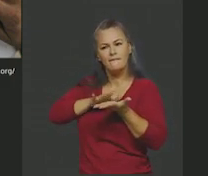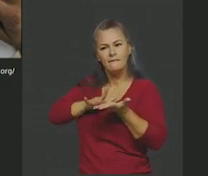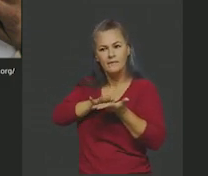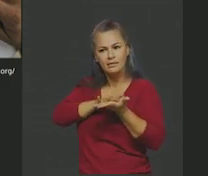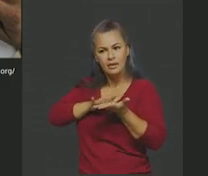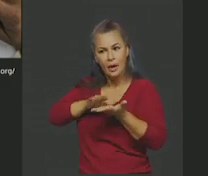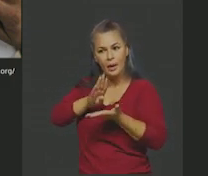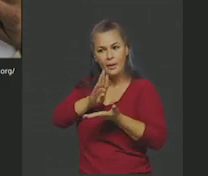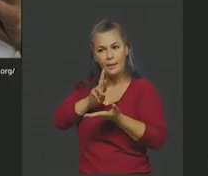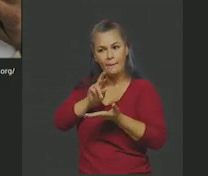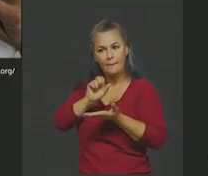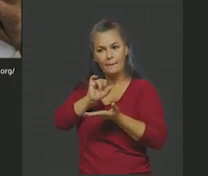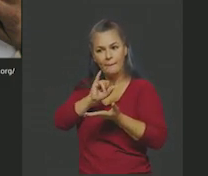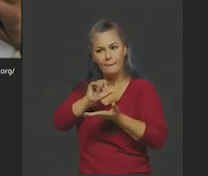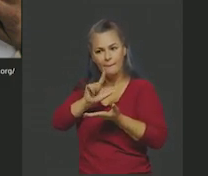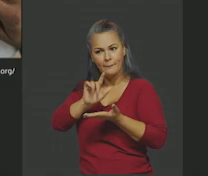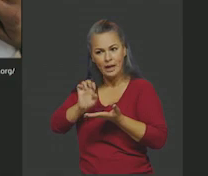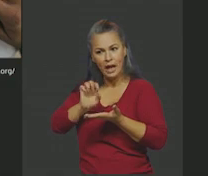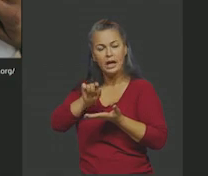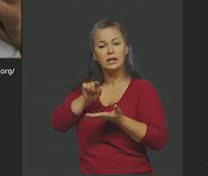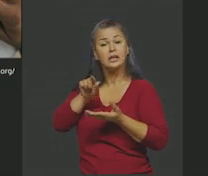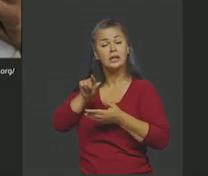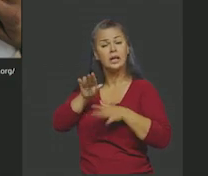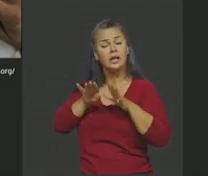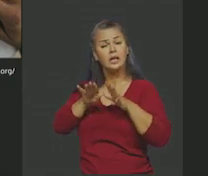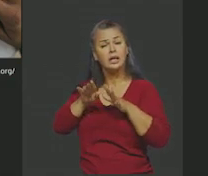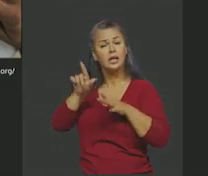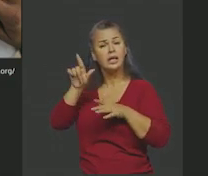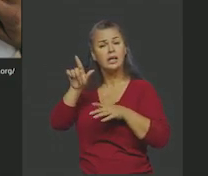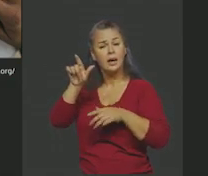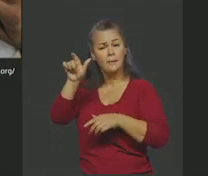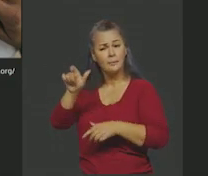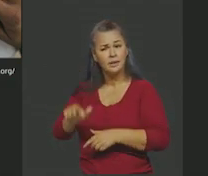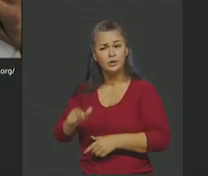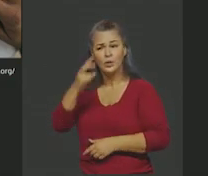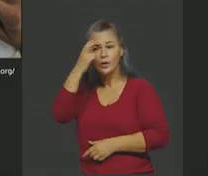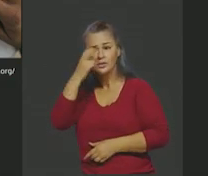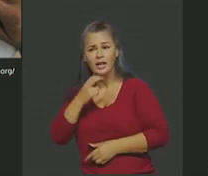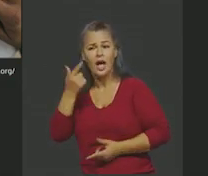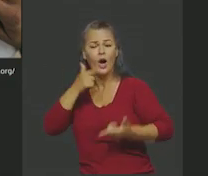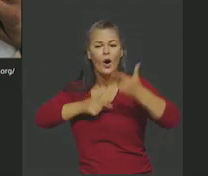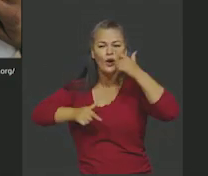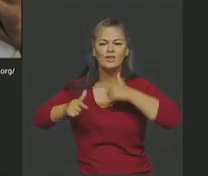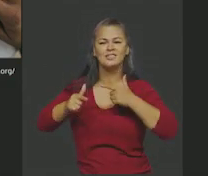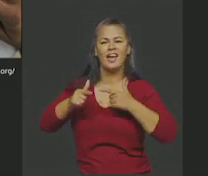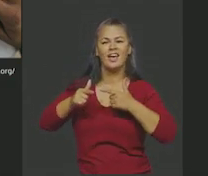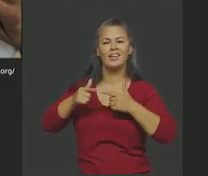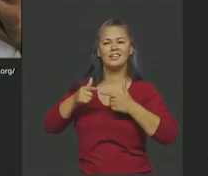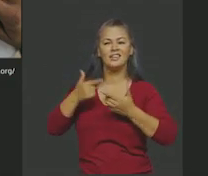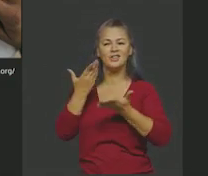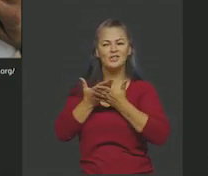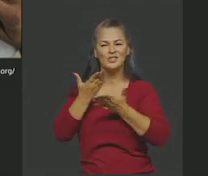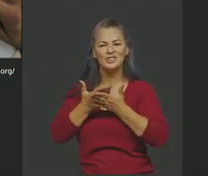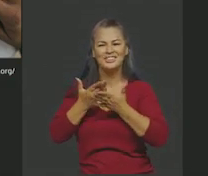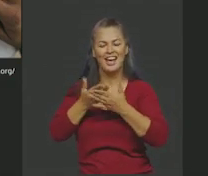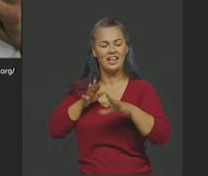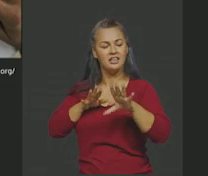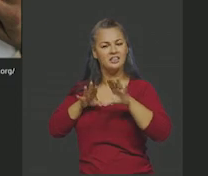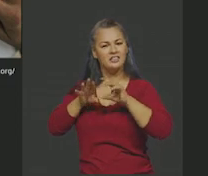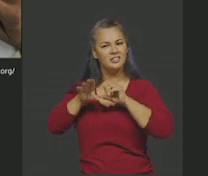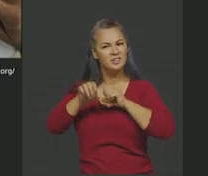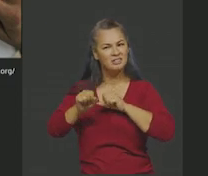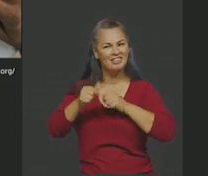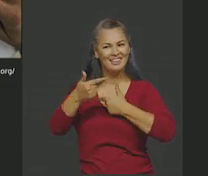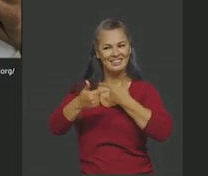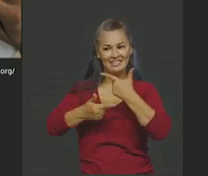técnica, e muitos cegos conseguem fazer de tudo, estudar, formar, trabalhar, né, outros sentidos desenvolvem